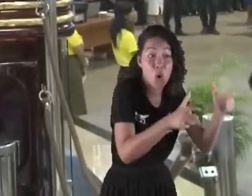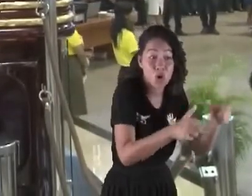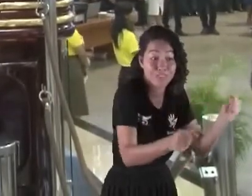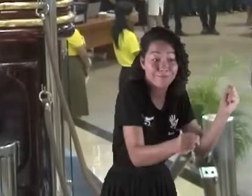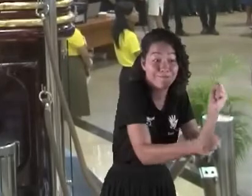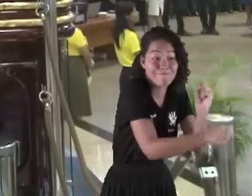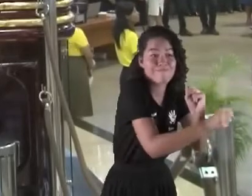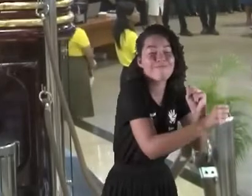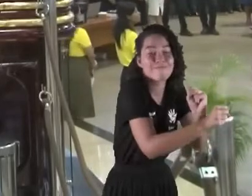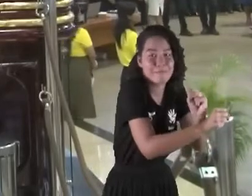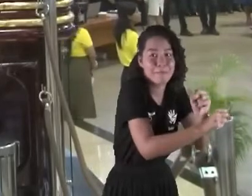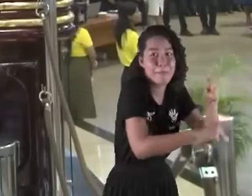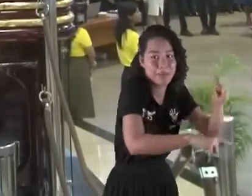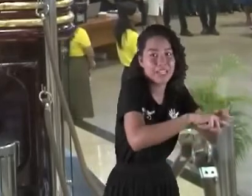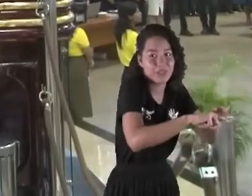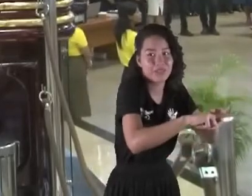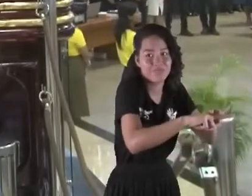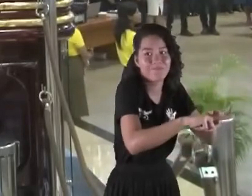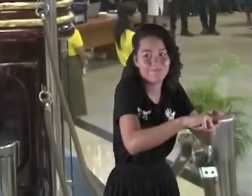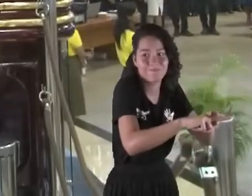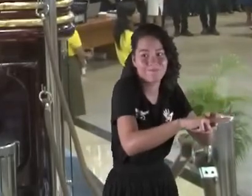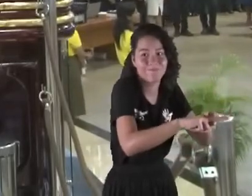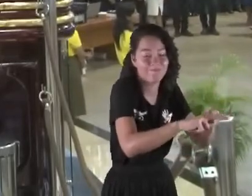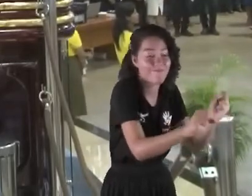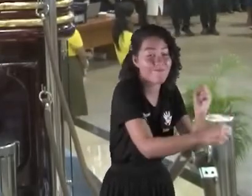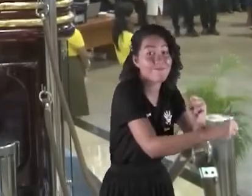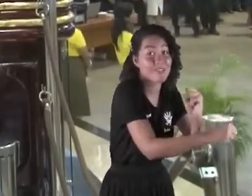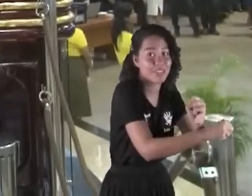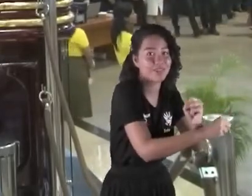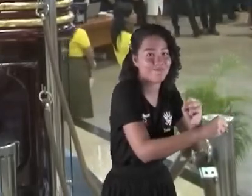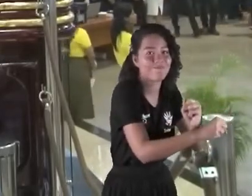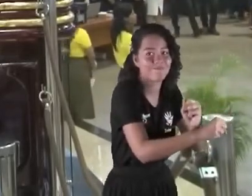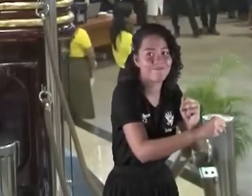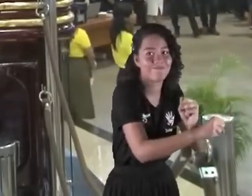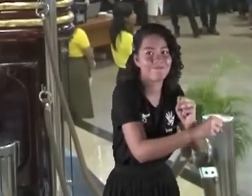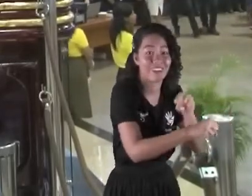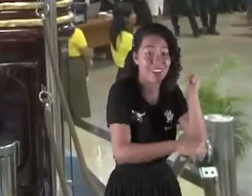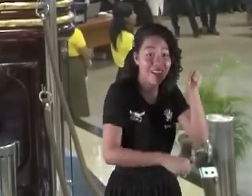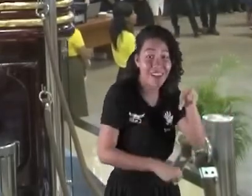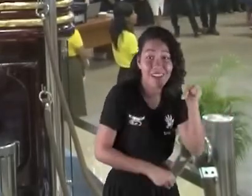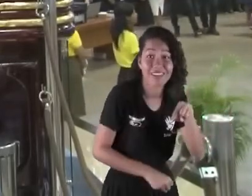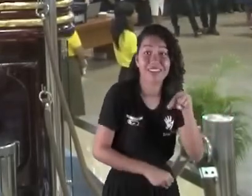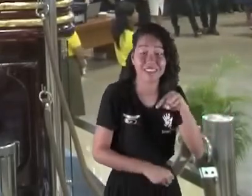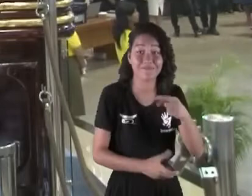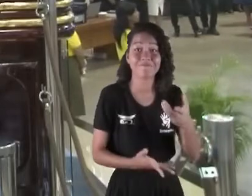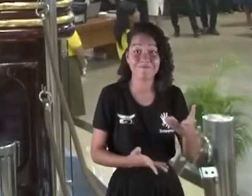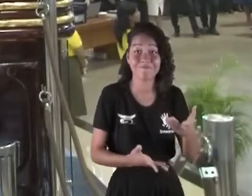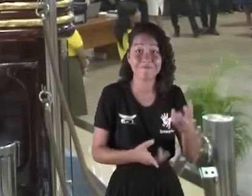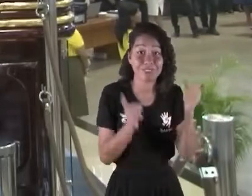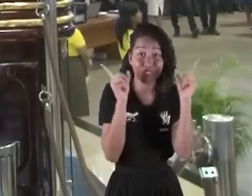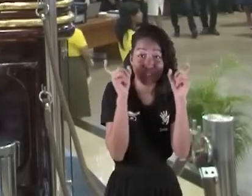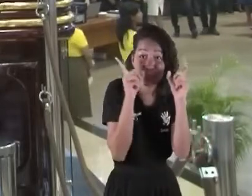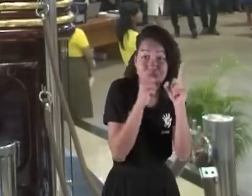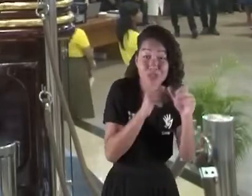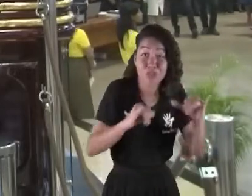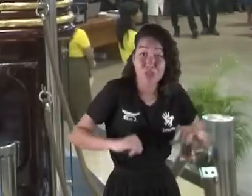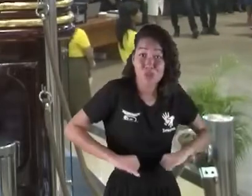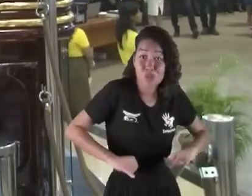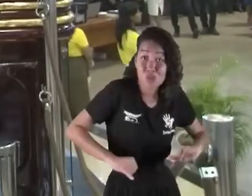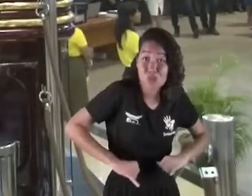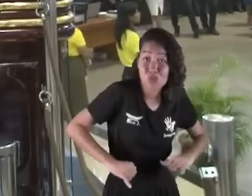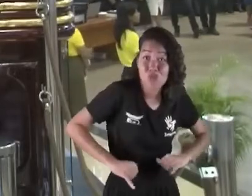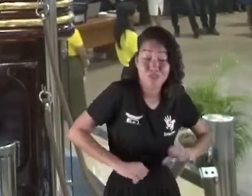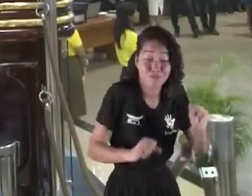dos exilados, no meio dos leigos, no meio dos